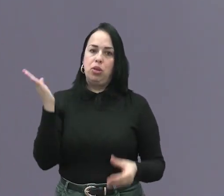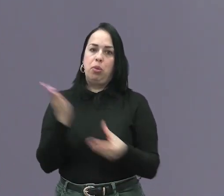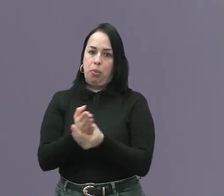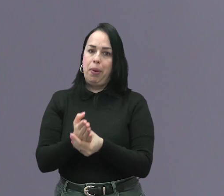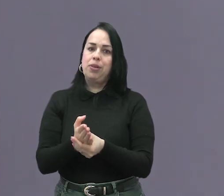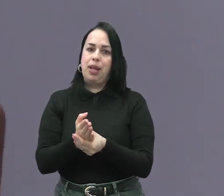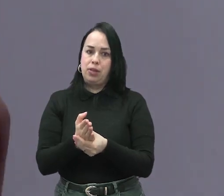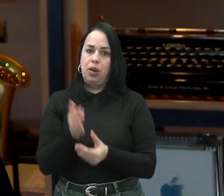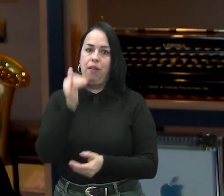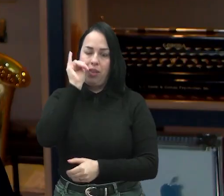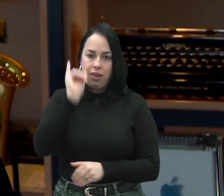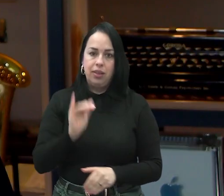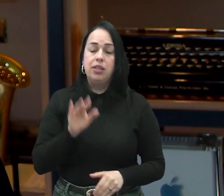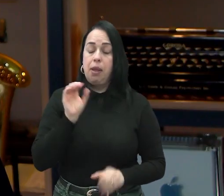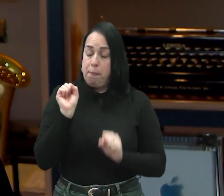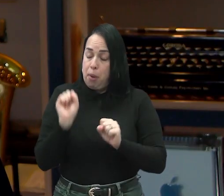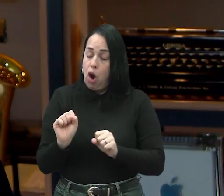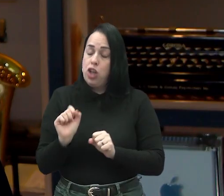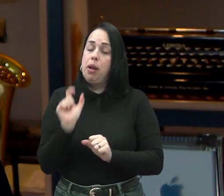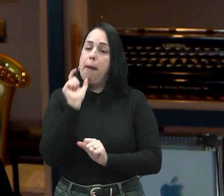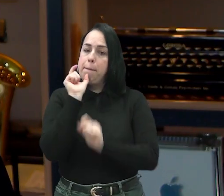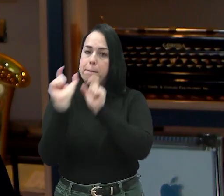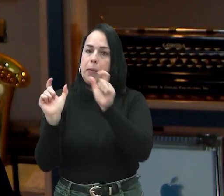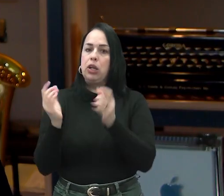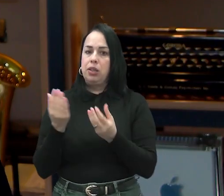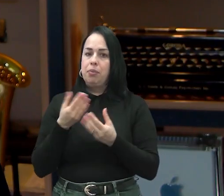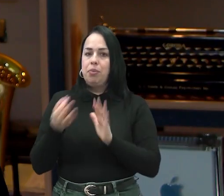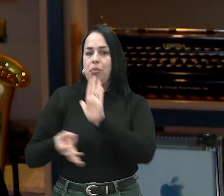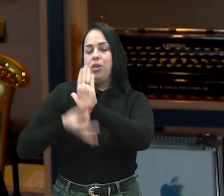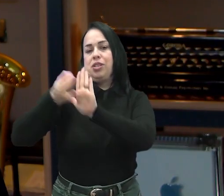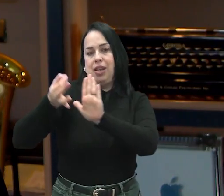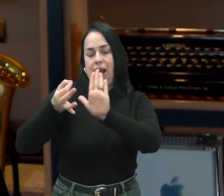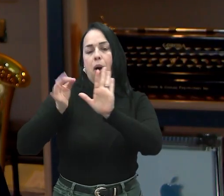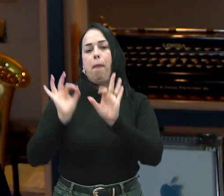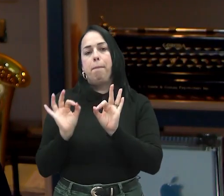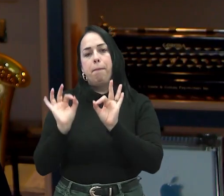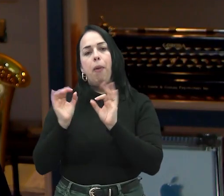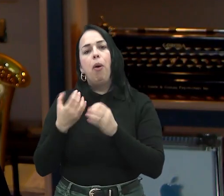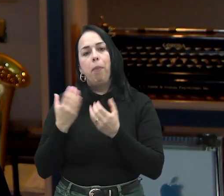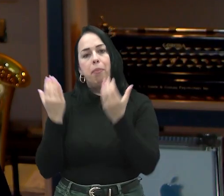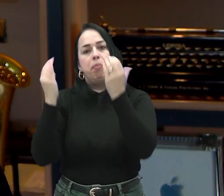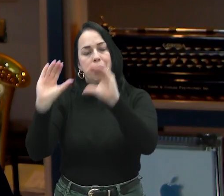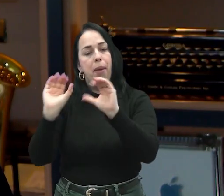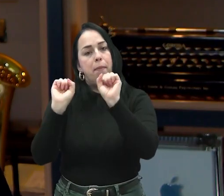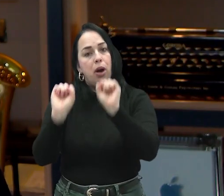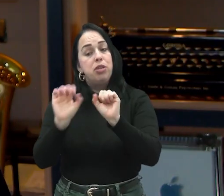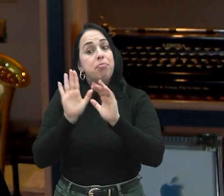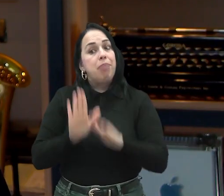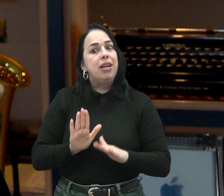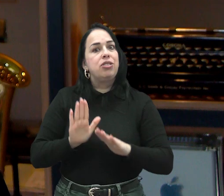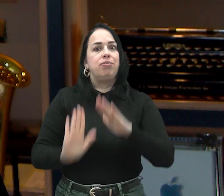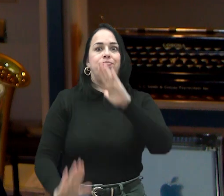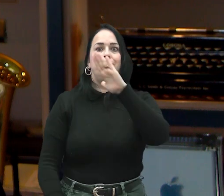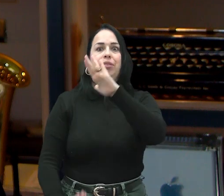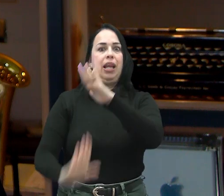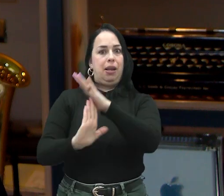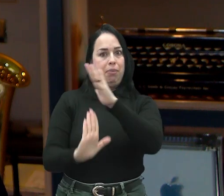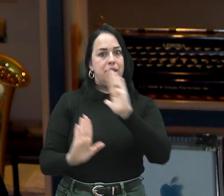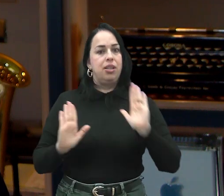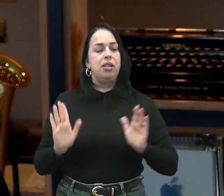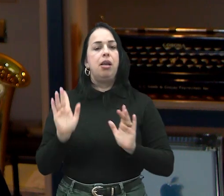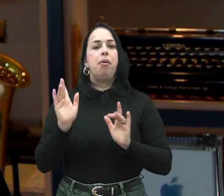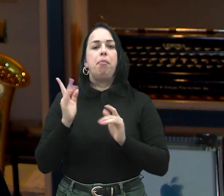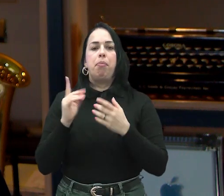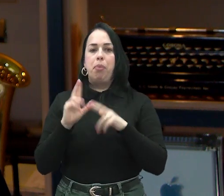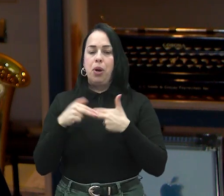na justiça. Você tem direito de se manifestar até o momento que você atinge o direito de outro. Então tem que tomar muito cuidado em relação a isso.